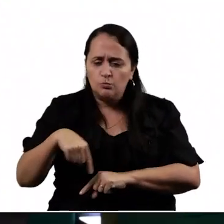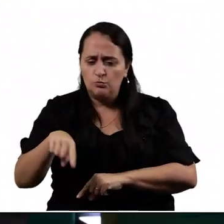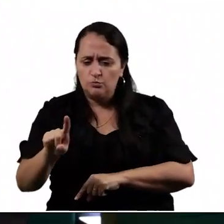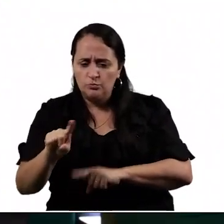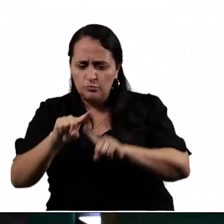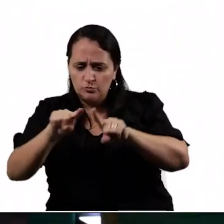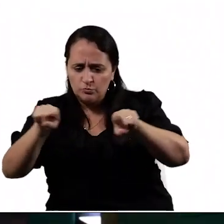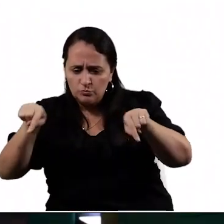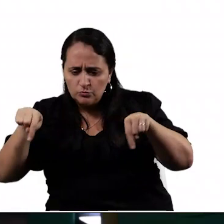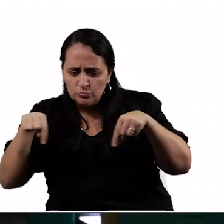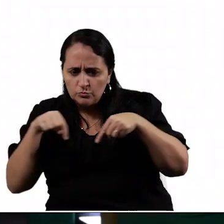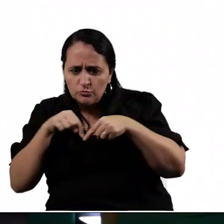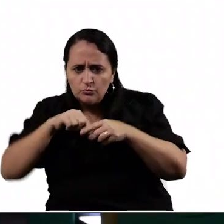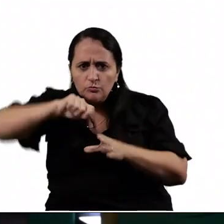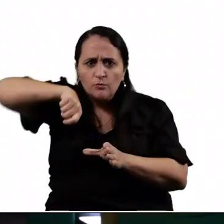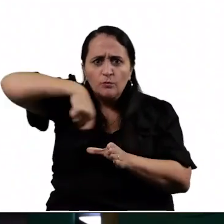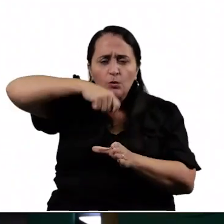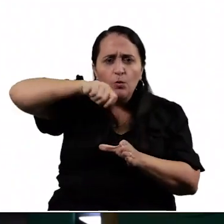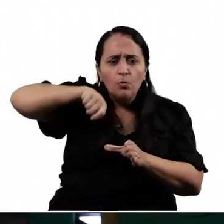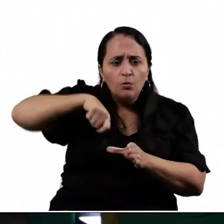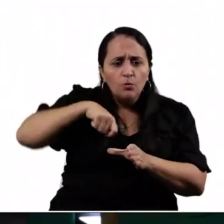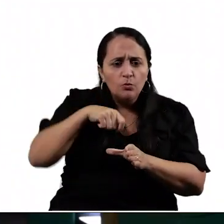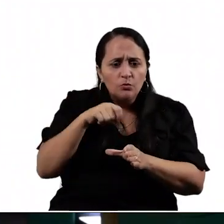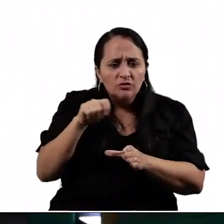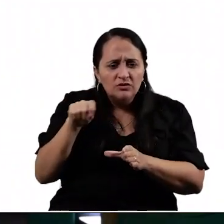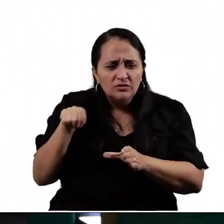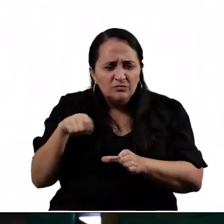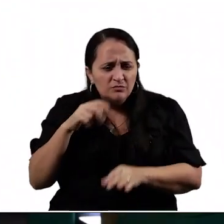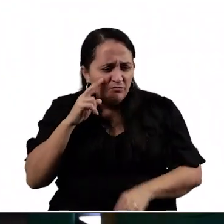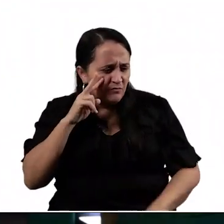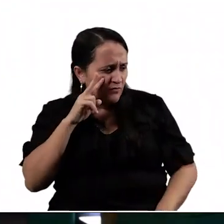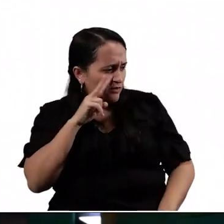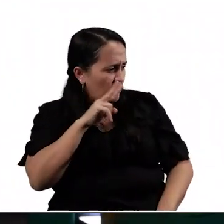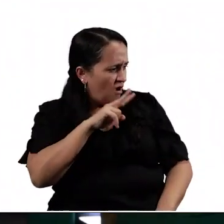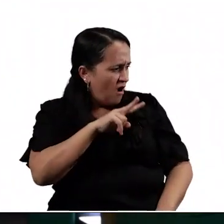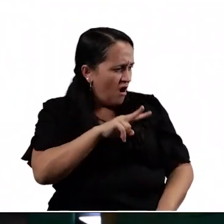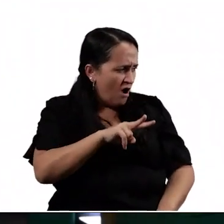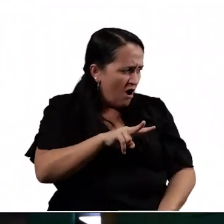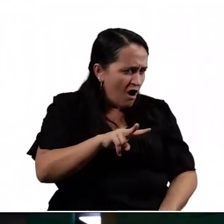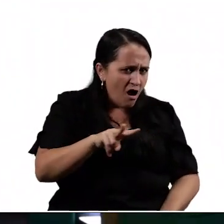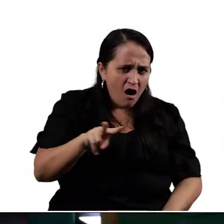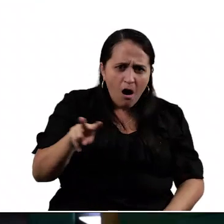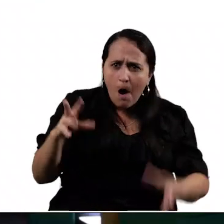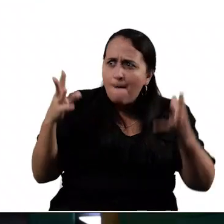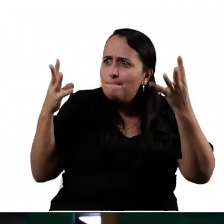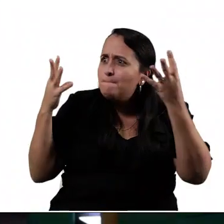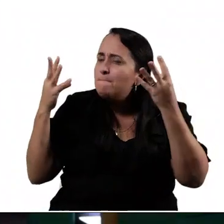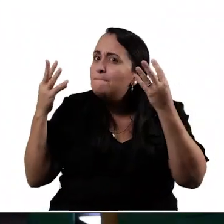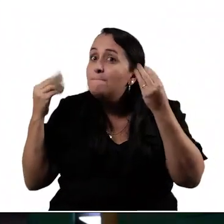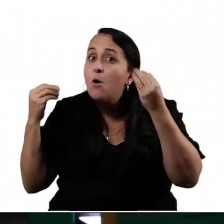quando ele chegou na cozinha tinha um bando de Bruxas